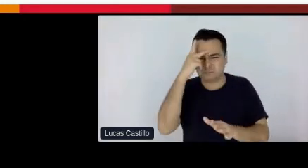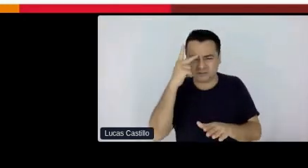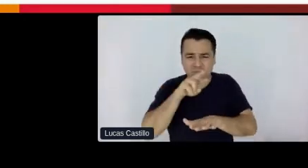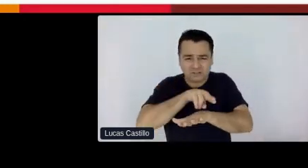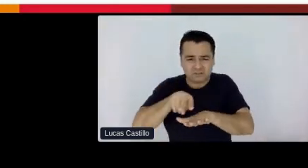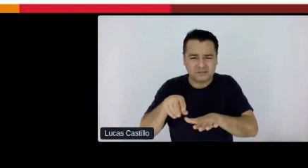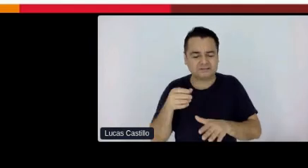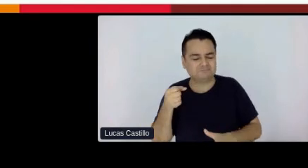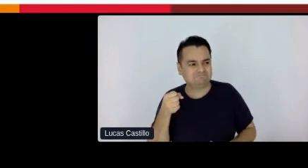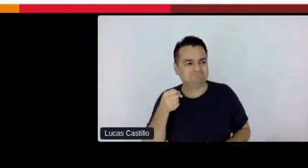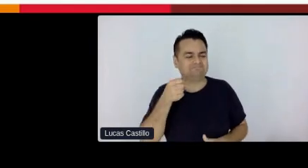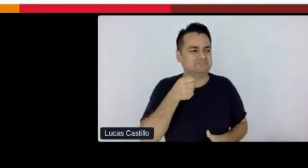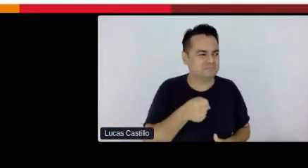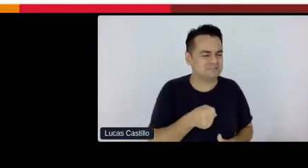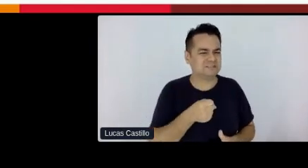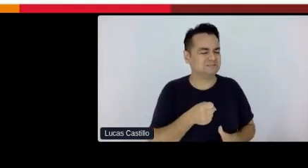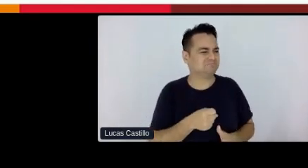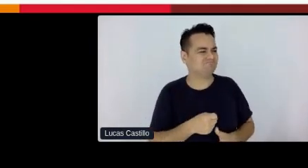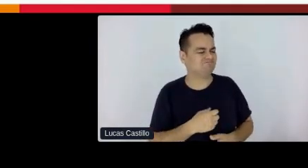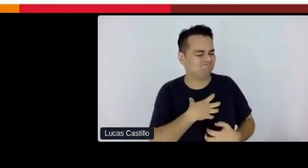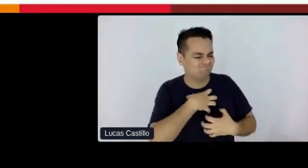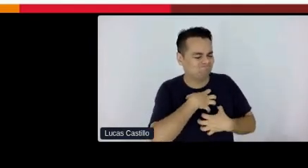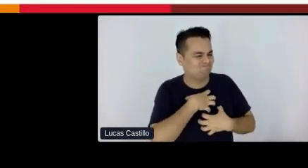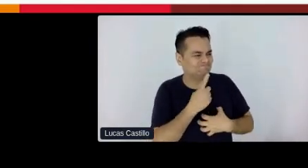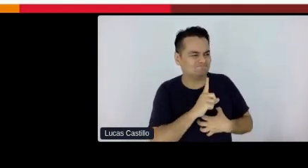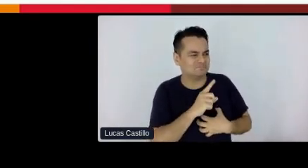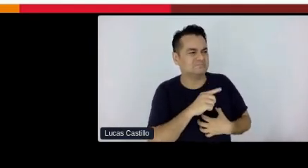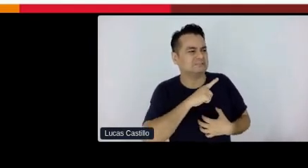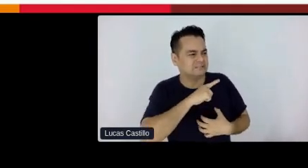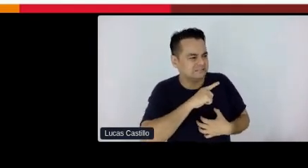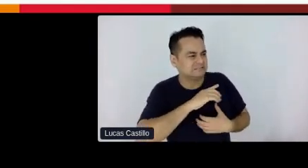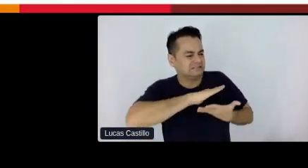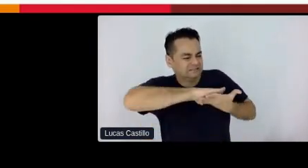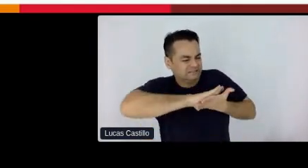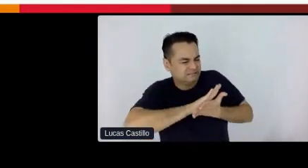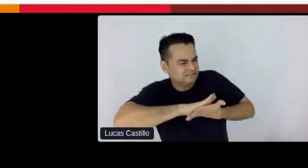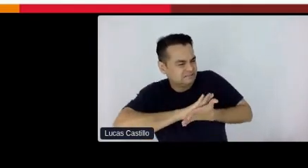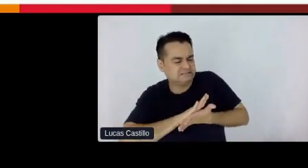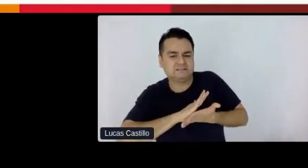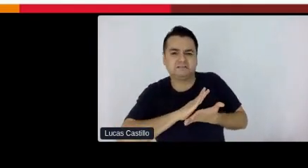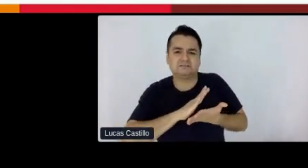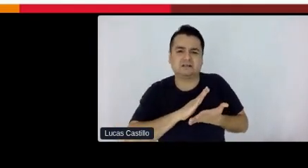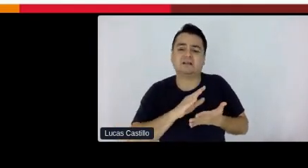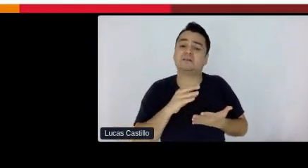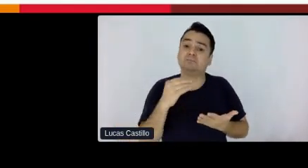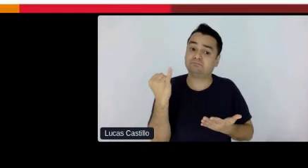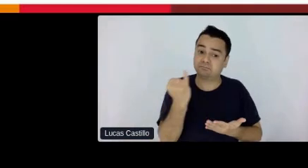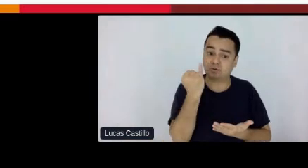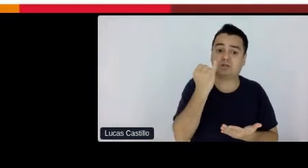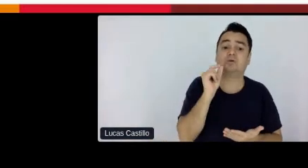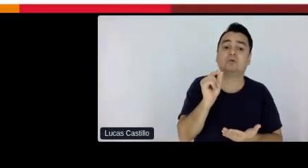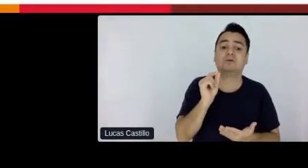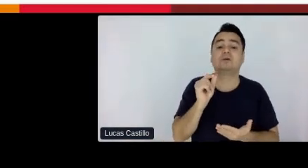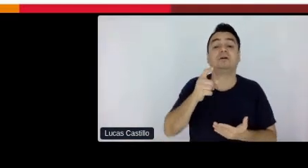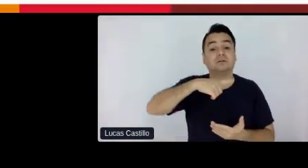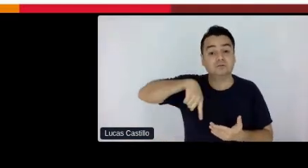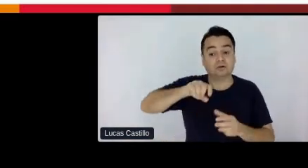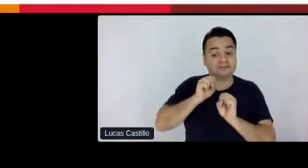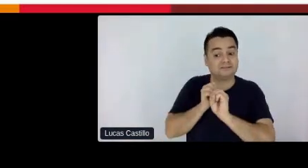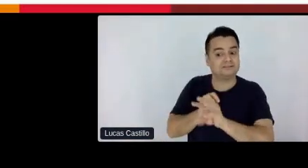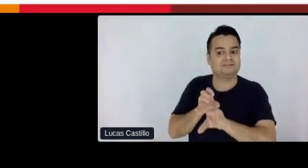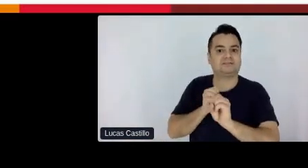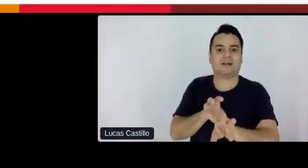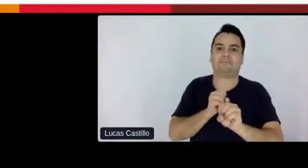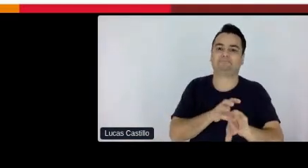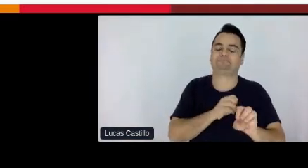começa a ser boa, pode melhorar, né, ser positiva com a conscientização. A conscientização, eu acho que ela é a alma do negócio. Então, a